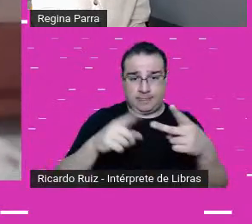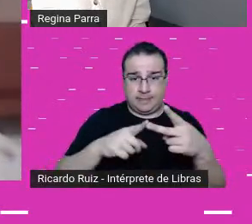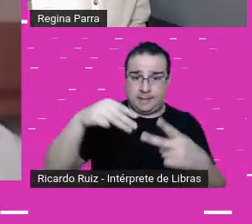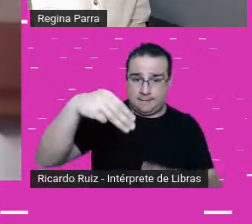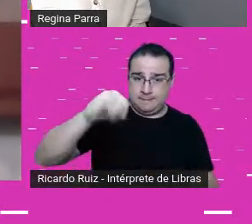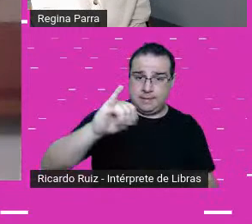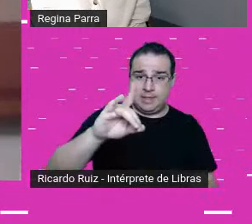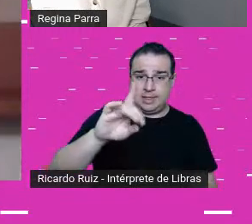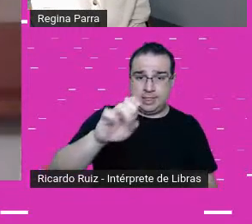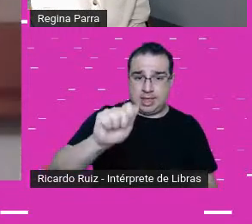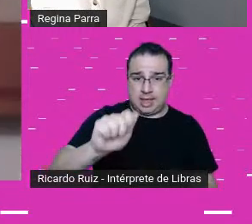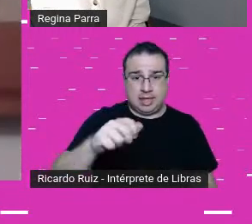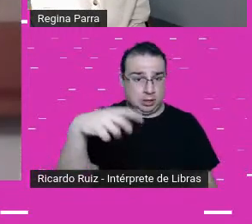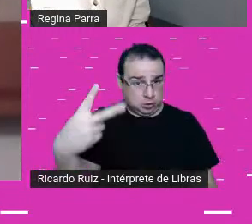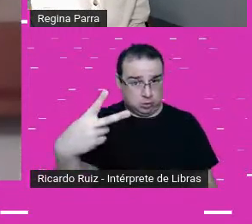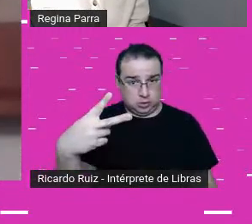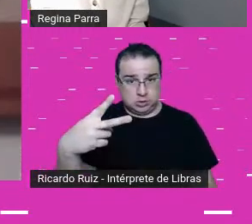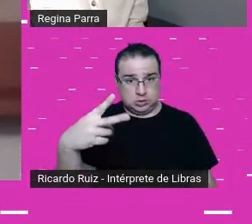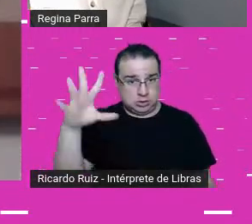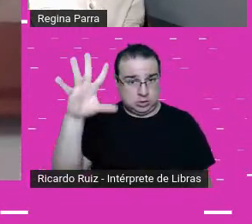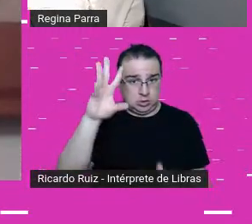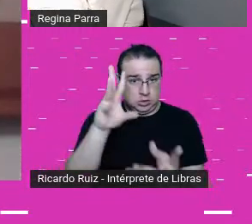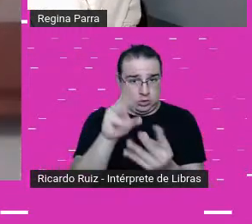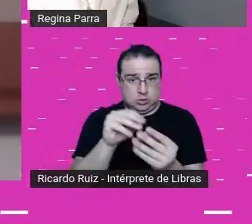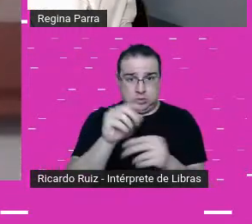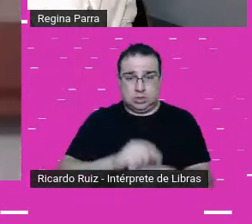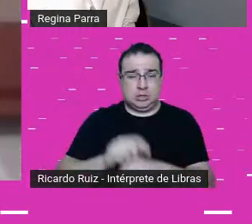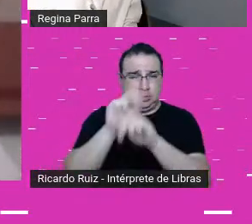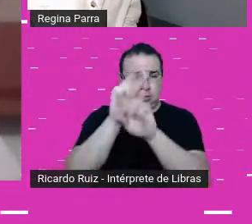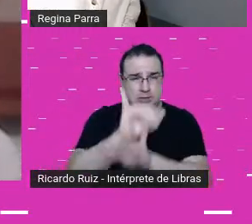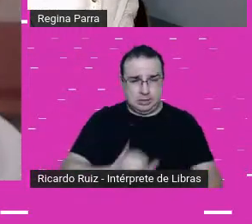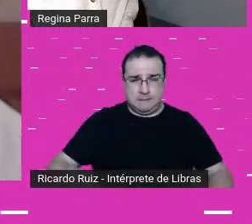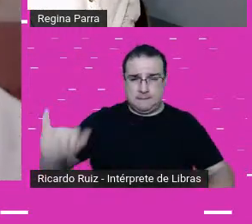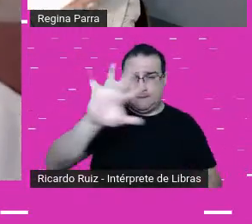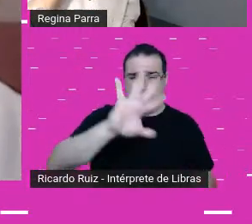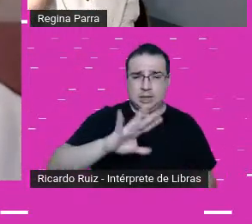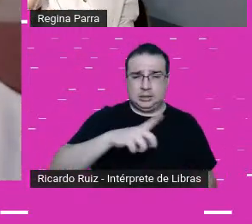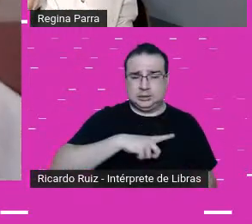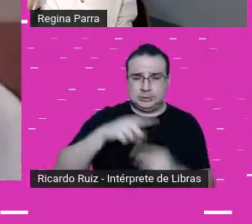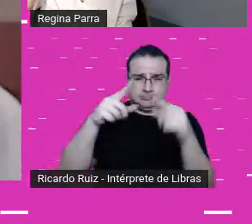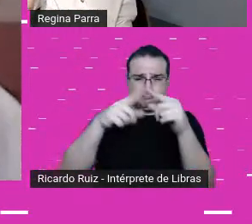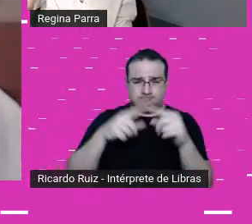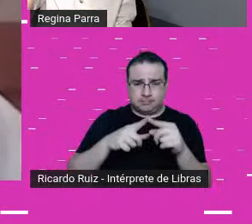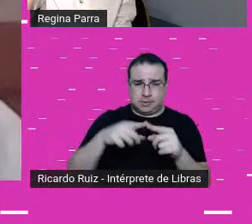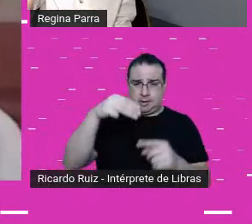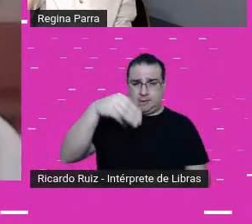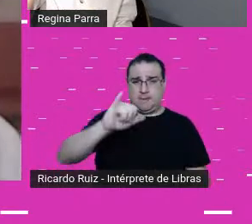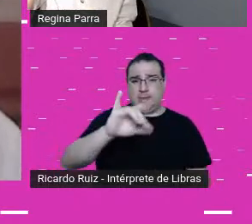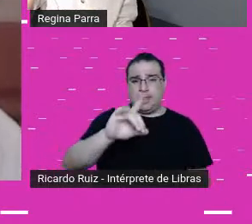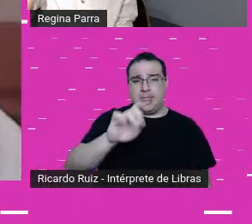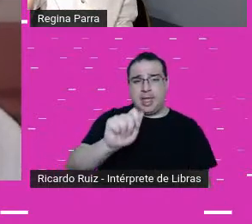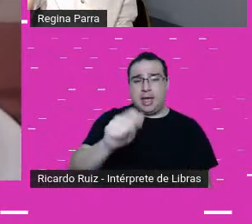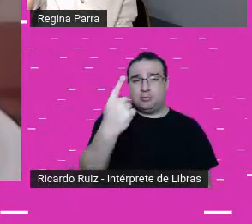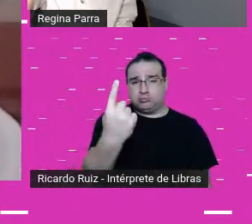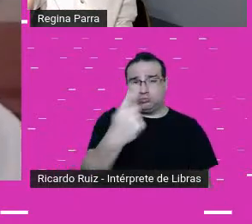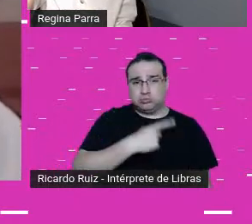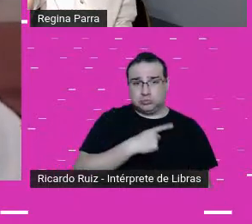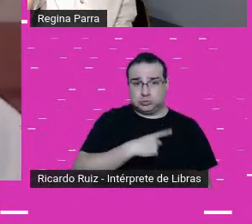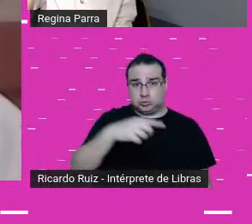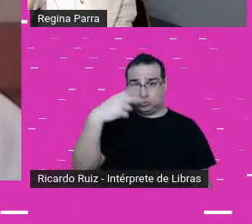ele sintetiza essa imagem, que era grandiosíssima, né, no, no, no Medeia 1, com